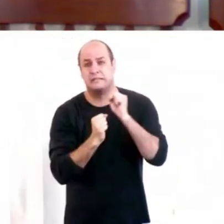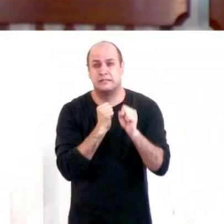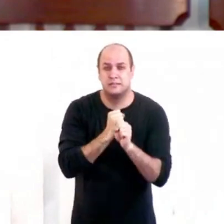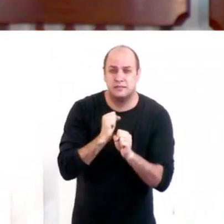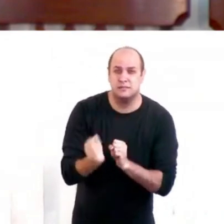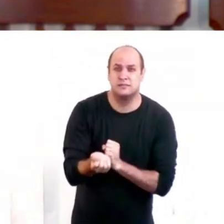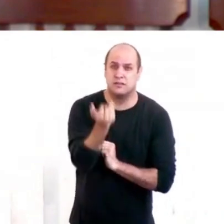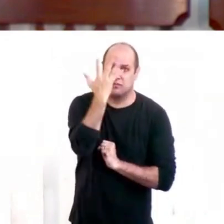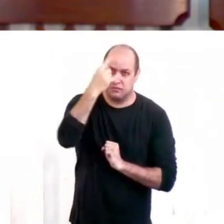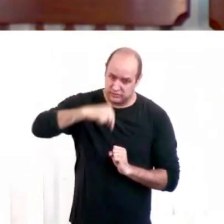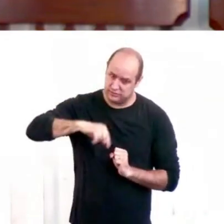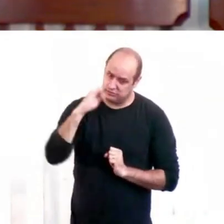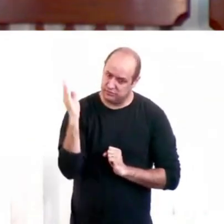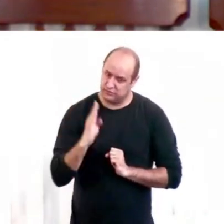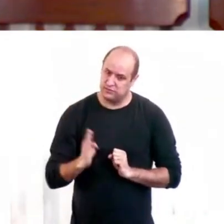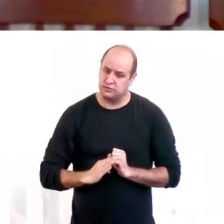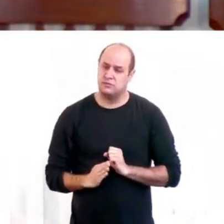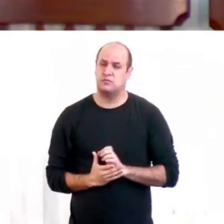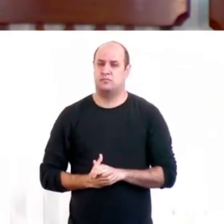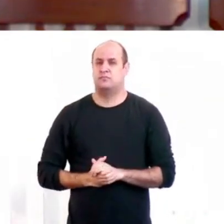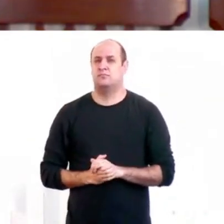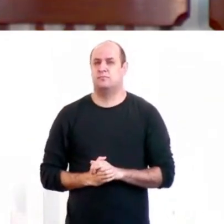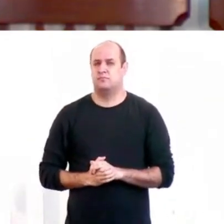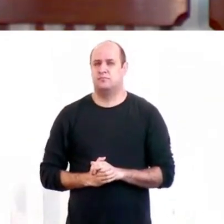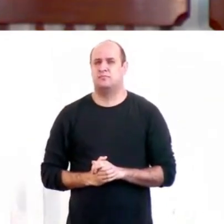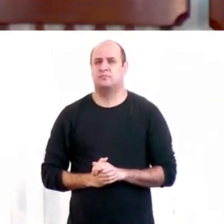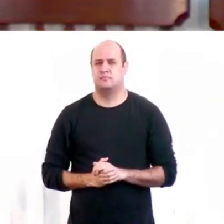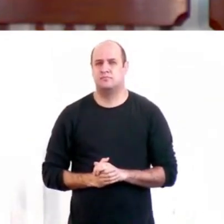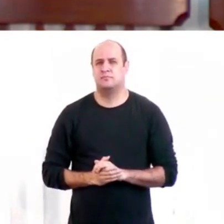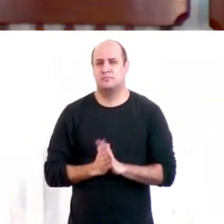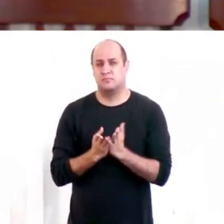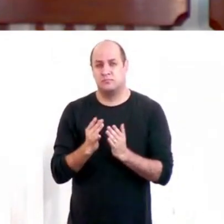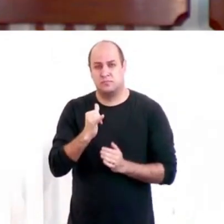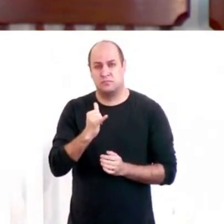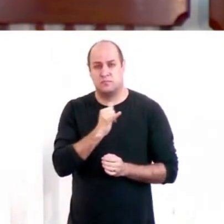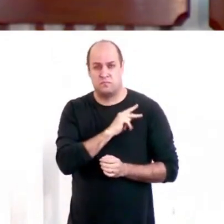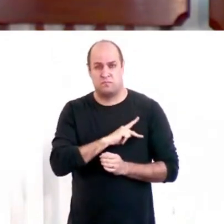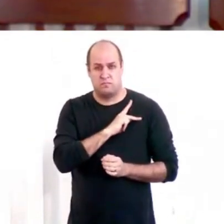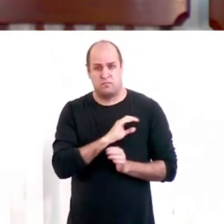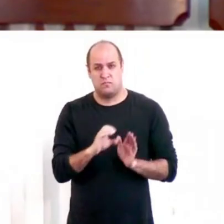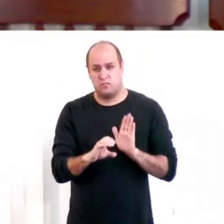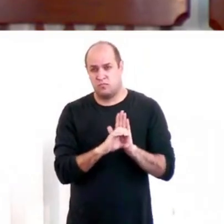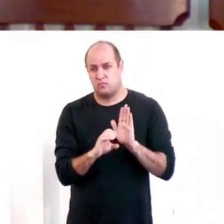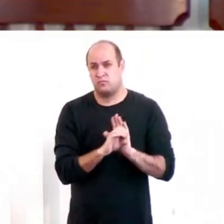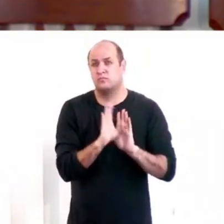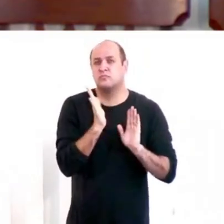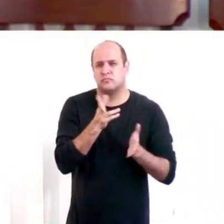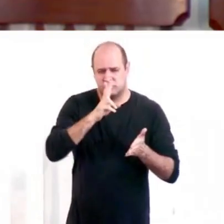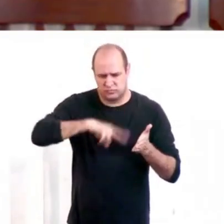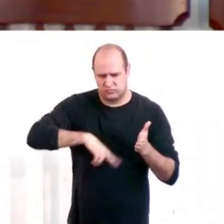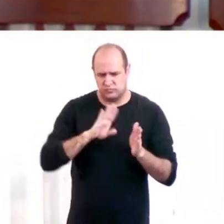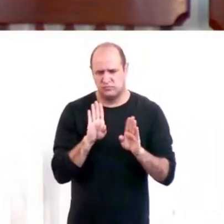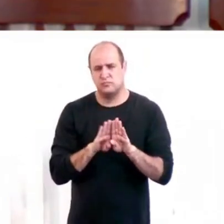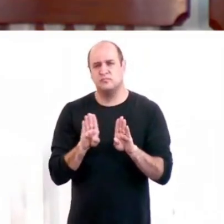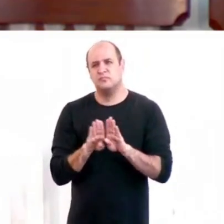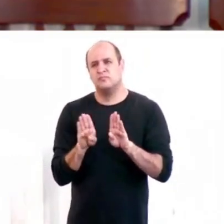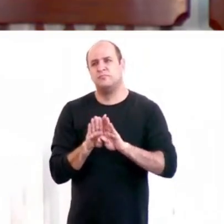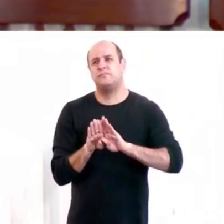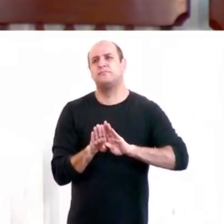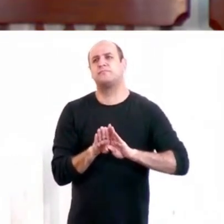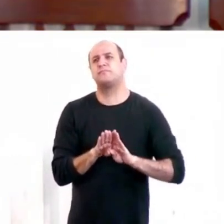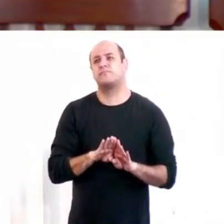no Brasil. A palavra em Paulo, em Colossenses, que já foi lido também, para mim é muito